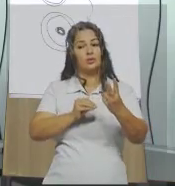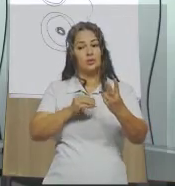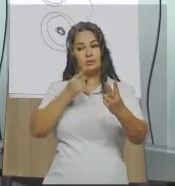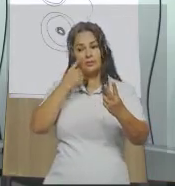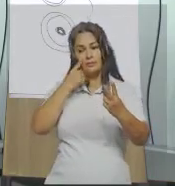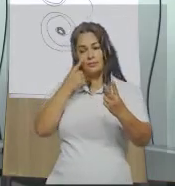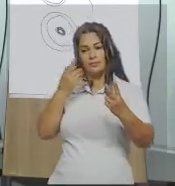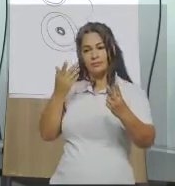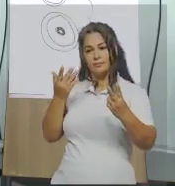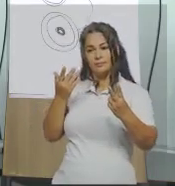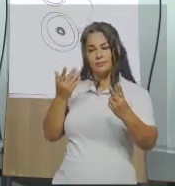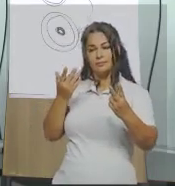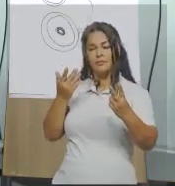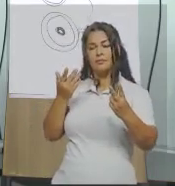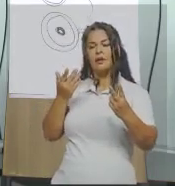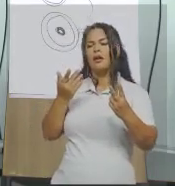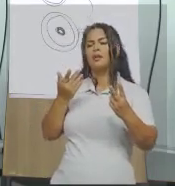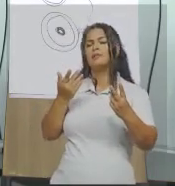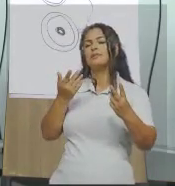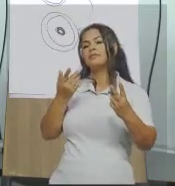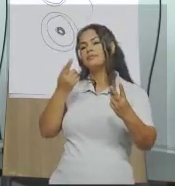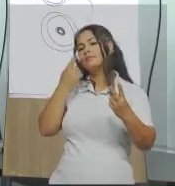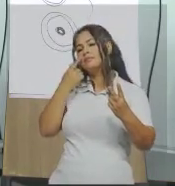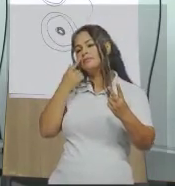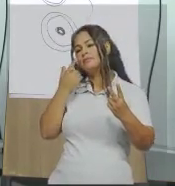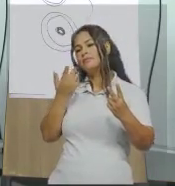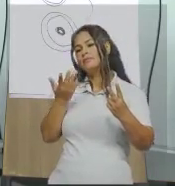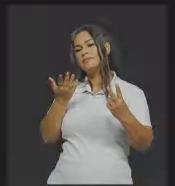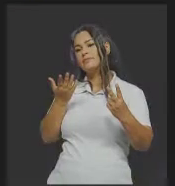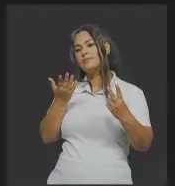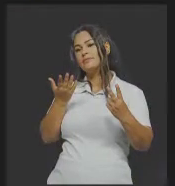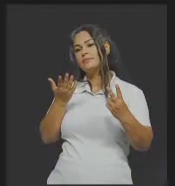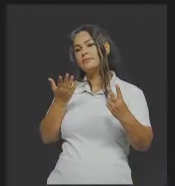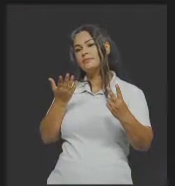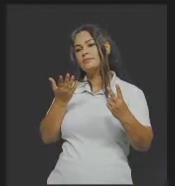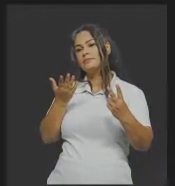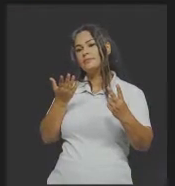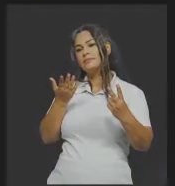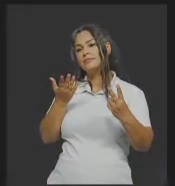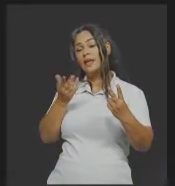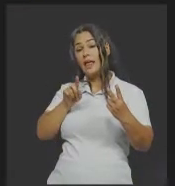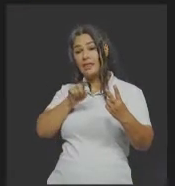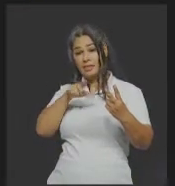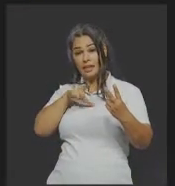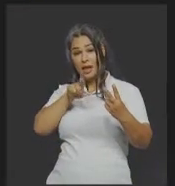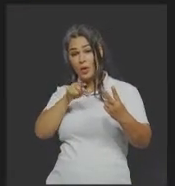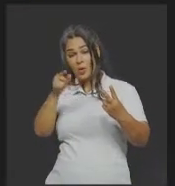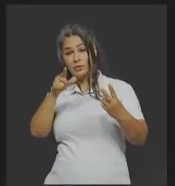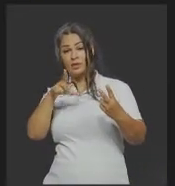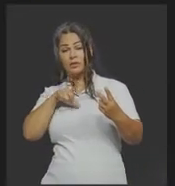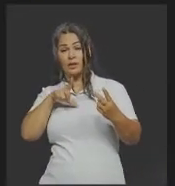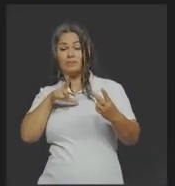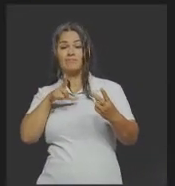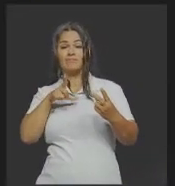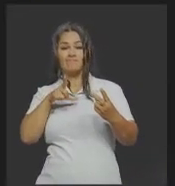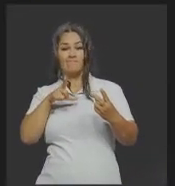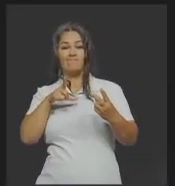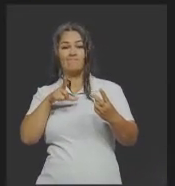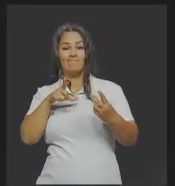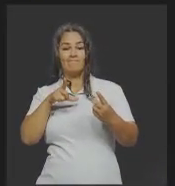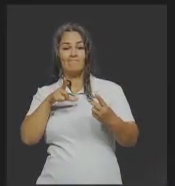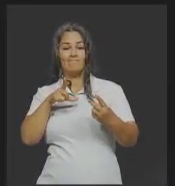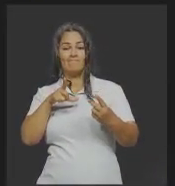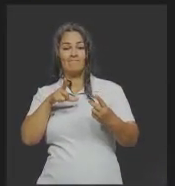componentes. Por que eu coloquei separadamente? Veja bem, apesar de fazerem parte do encéfalo, então estou falando aqui